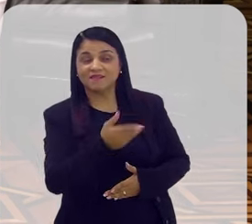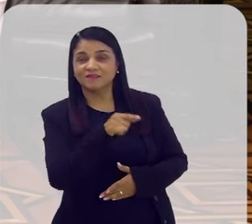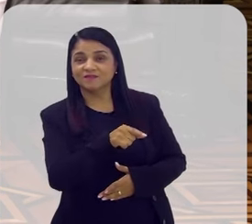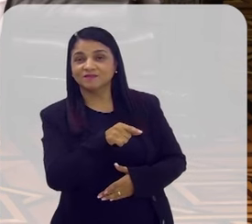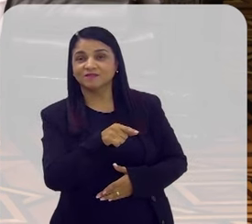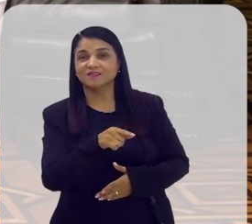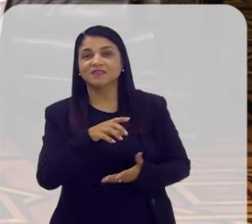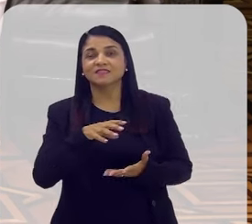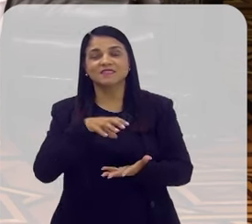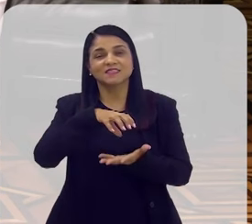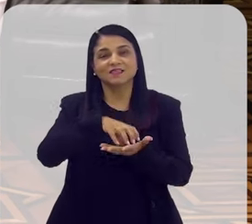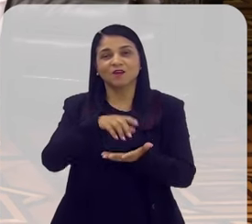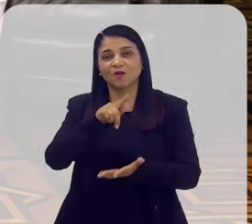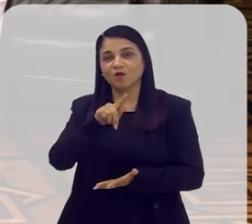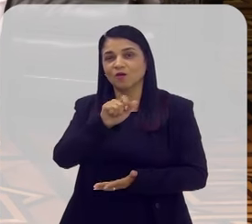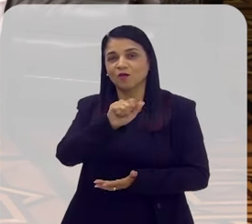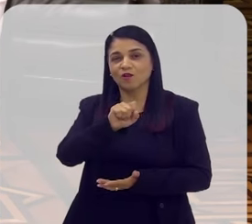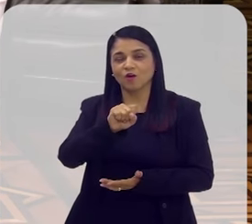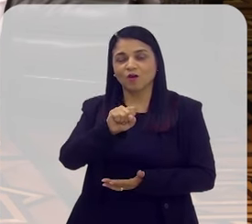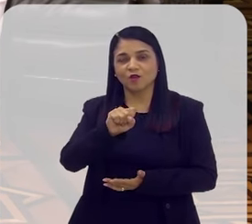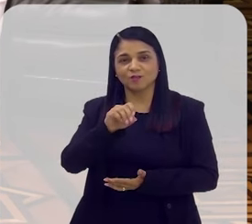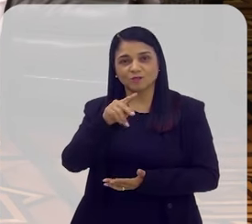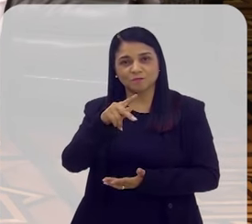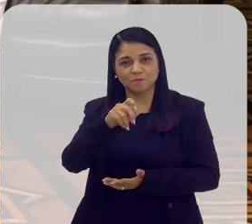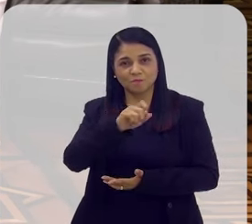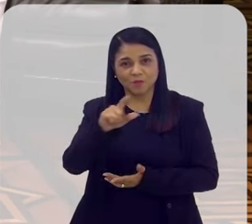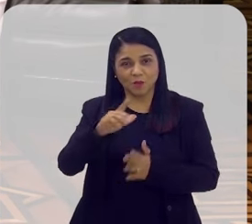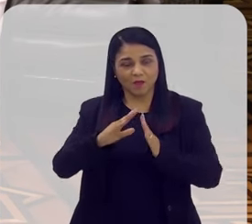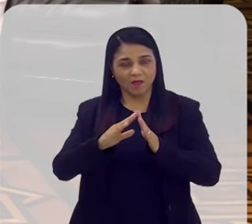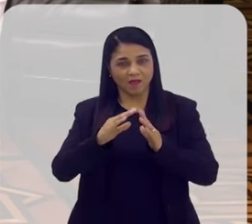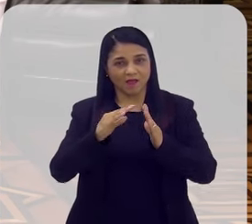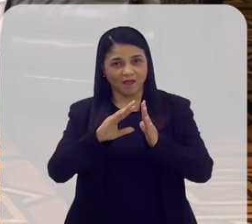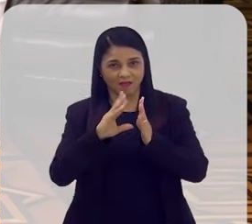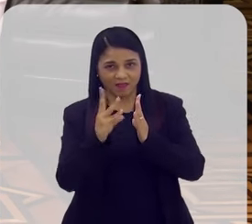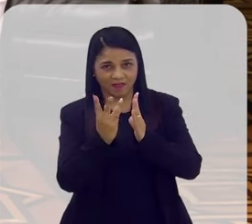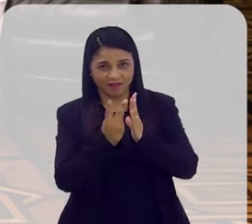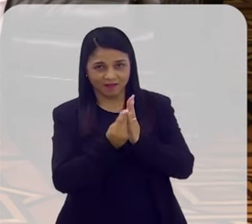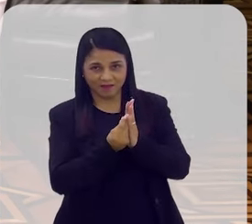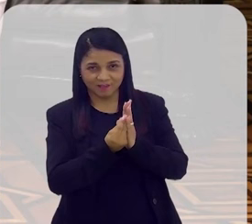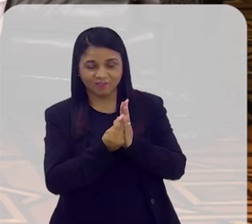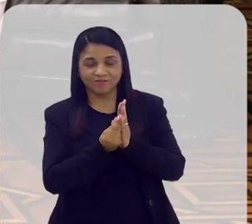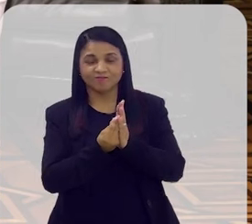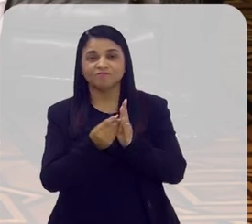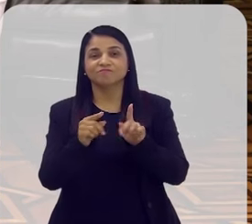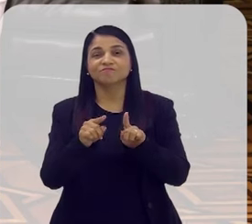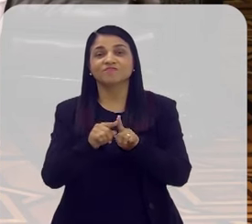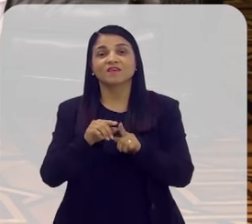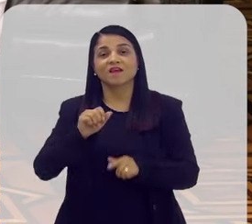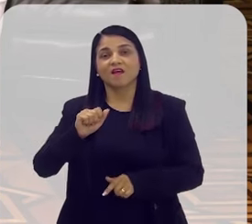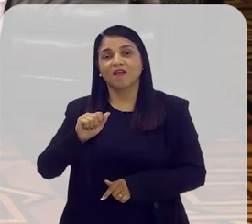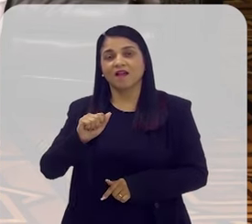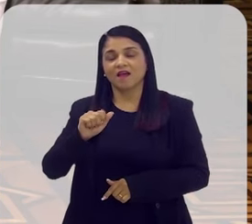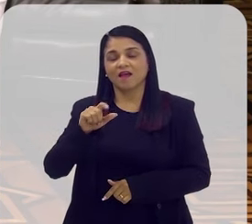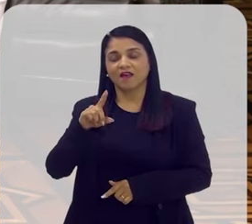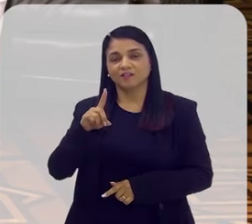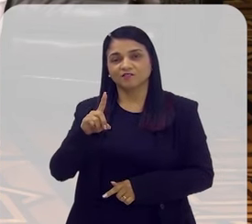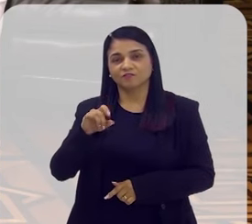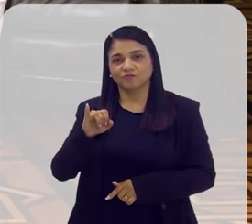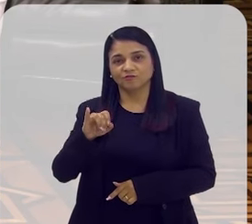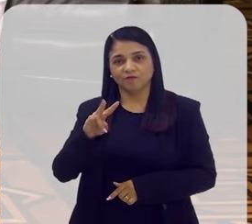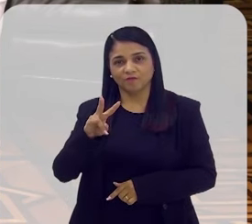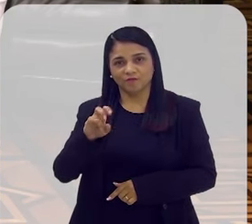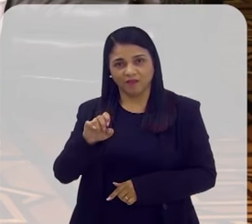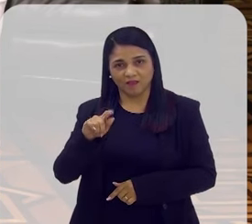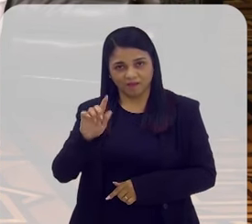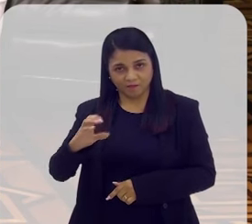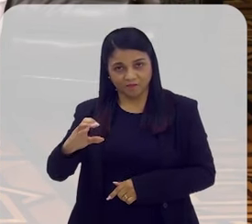senhores. Ela que é da Central Gospel, da igreja Advec, né? A Central Gospel também pertence à Advec.